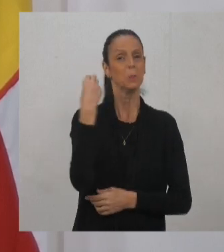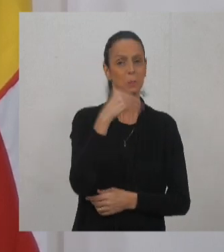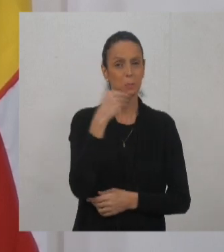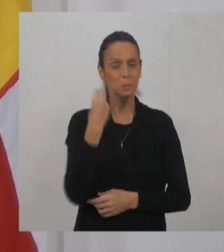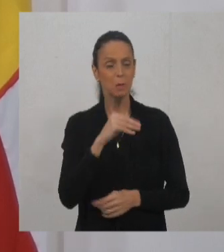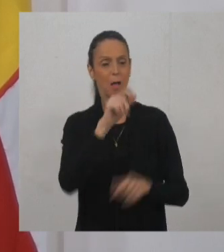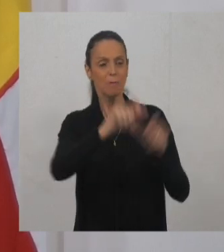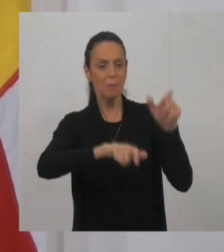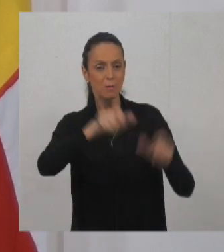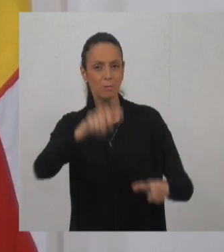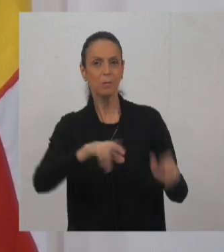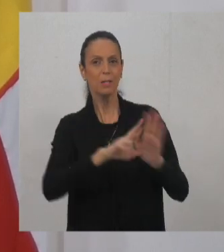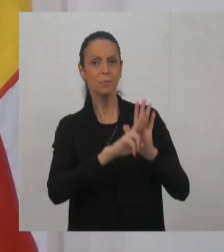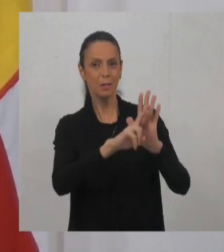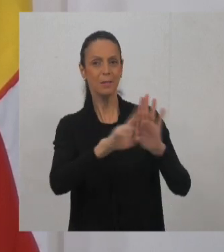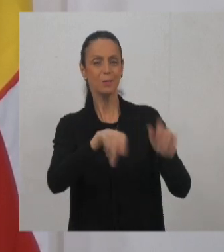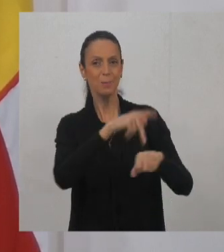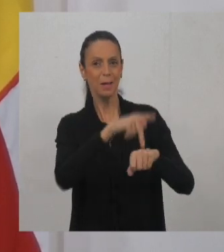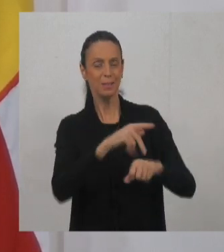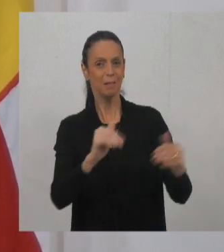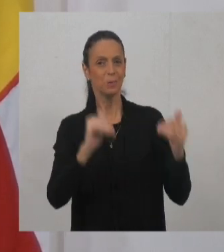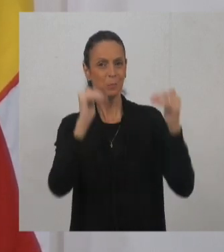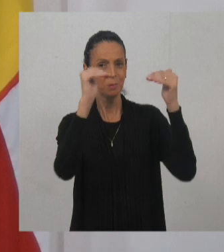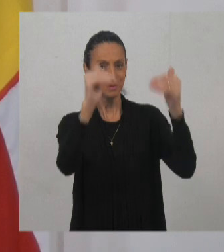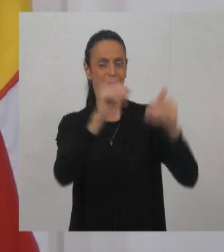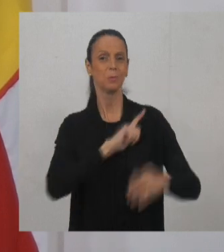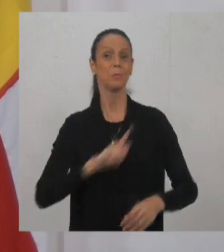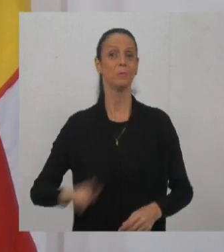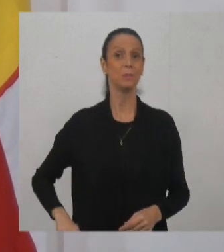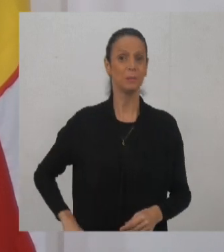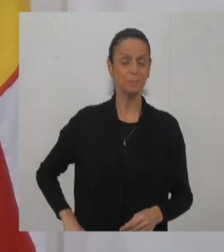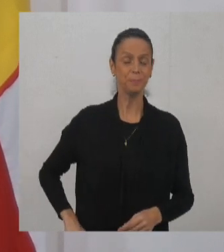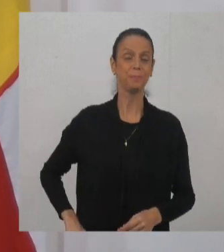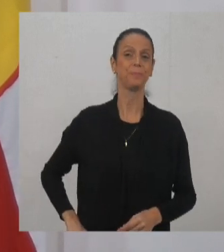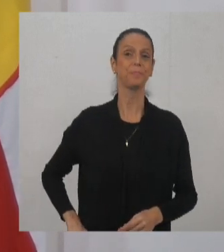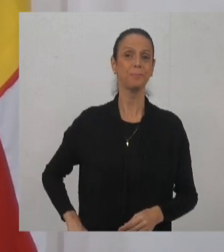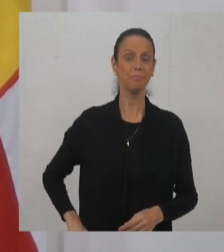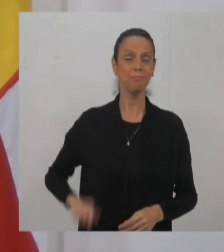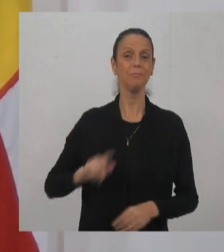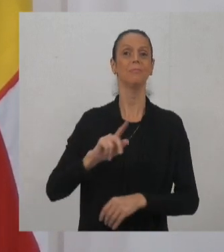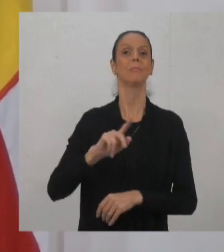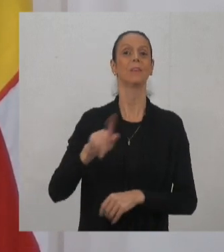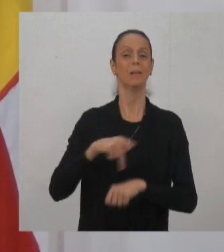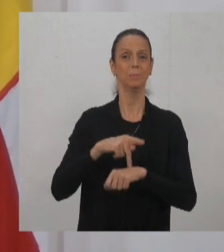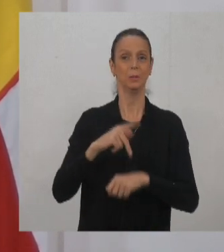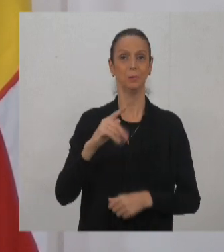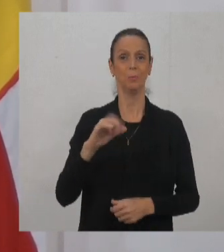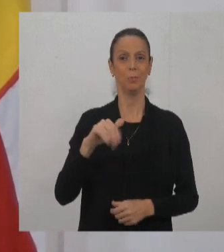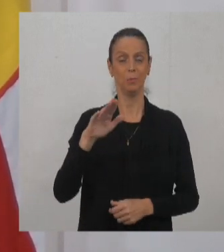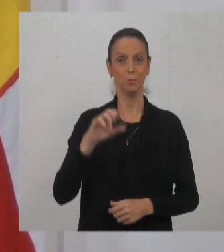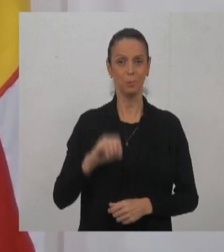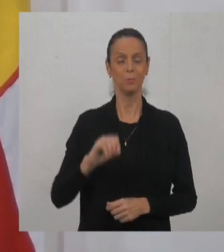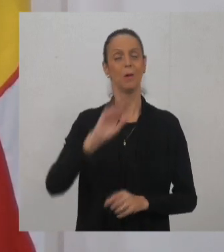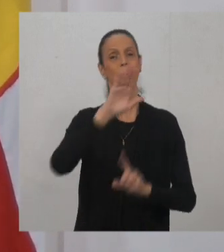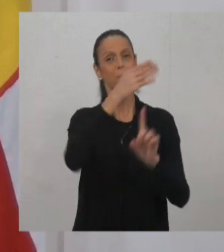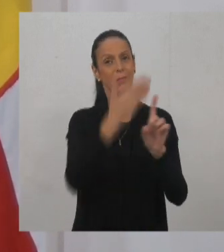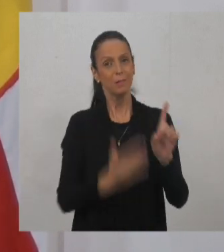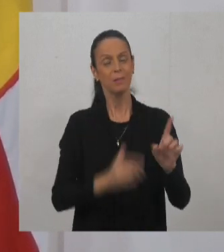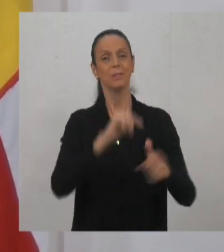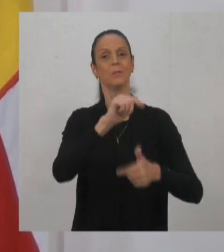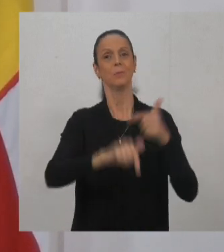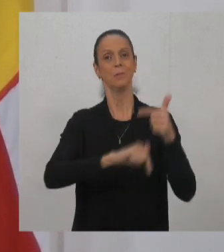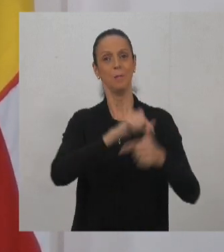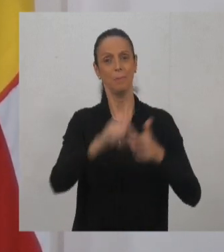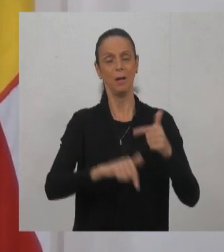outros chanceleres e as outras autoridades governantes, e a Polônia, em homenagem a esse trabalho